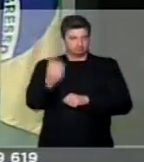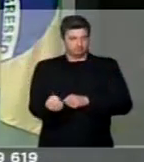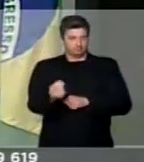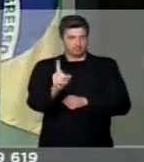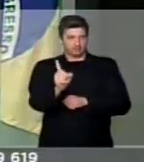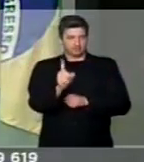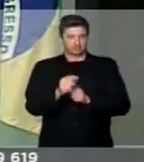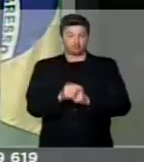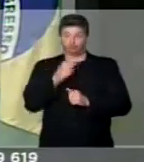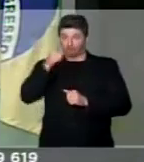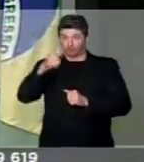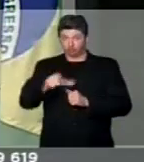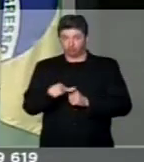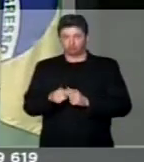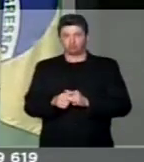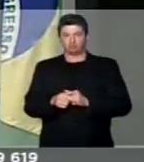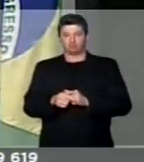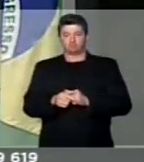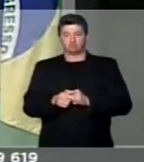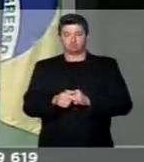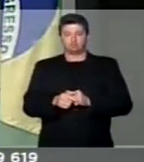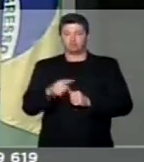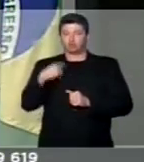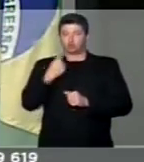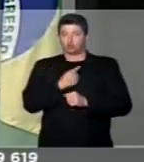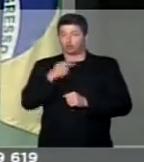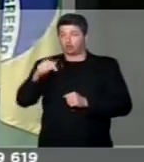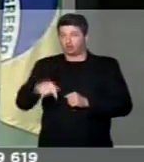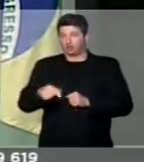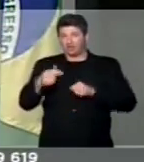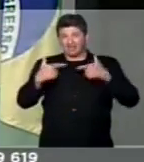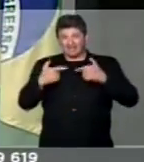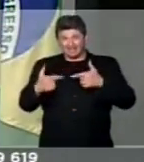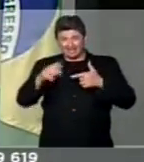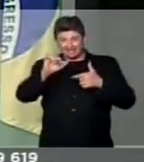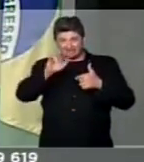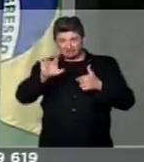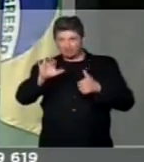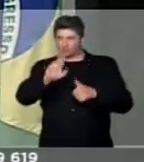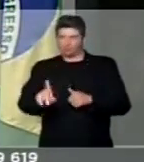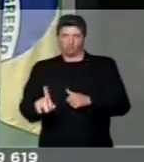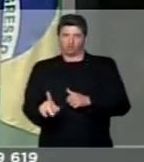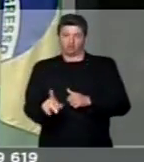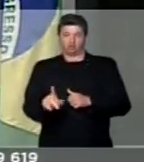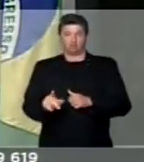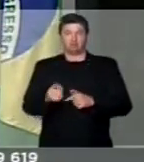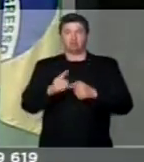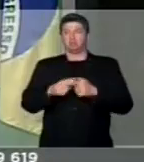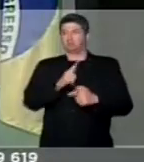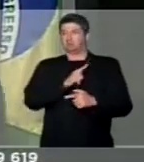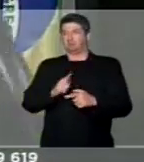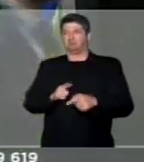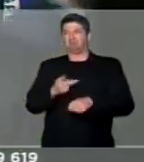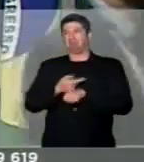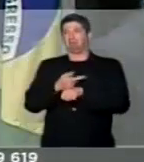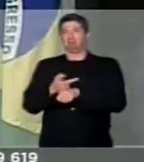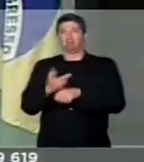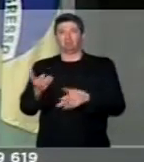inaceitável. Repito o que aqui disse, nós não estamos em guerra civil para que o governo